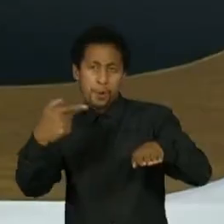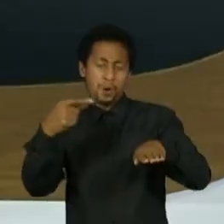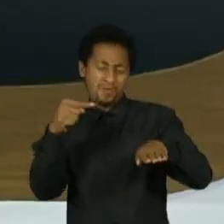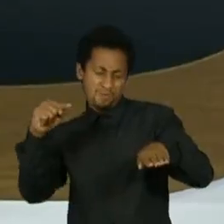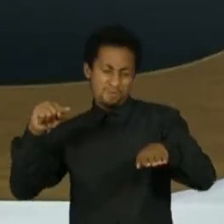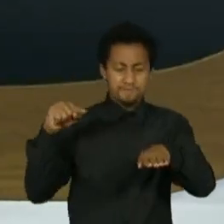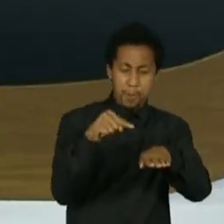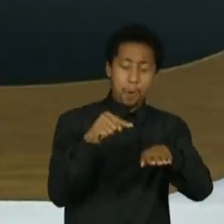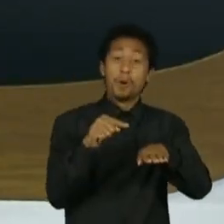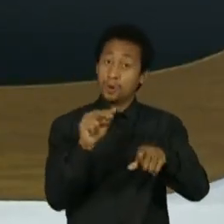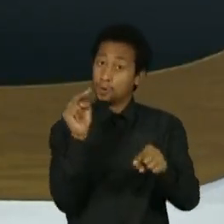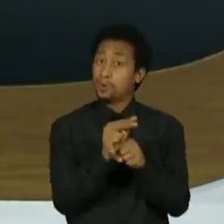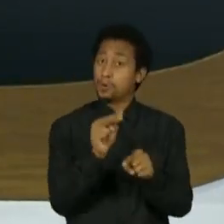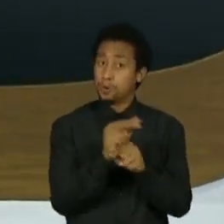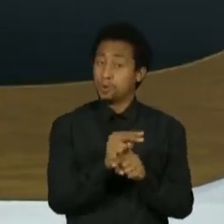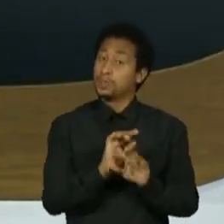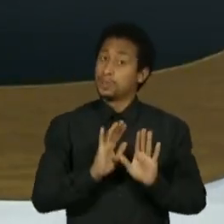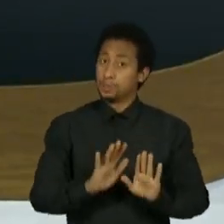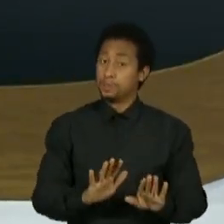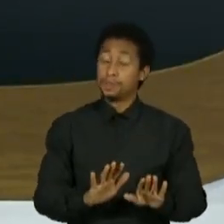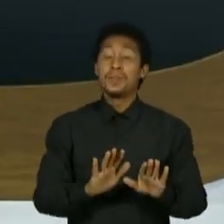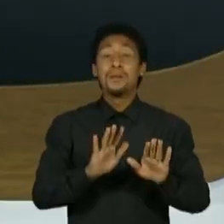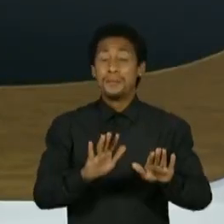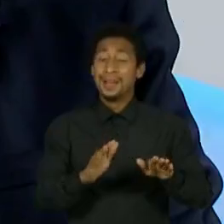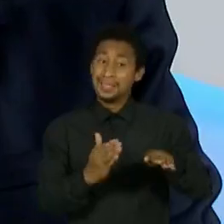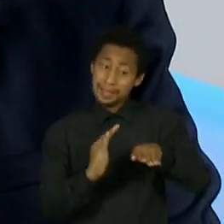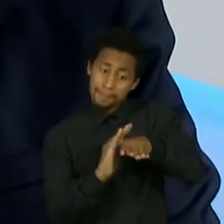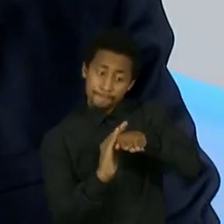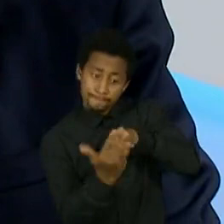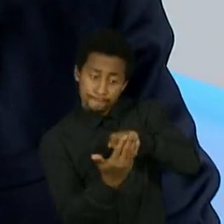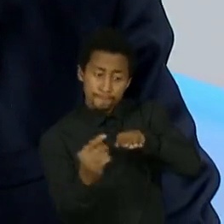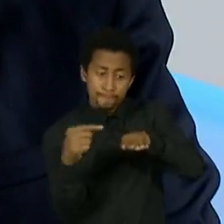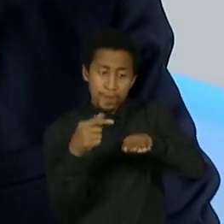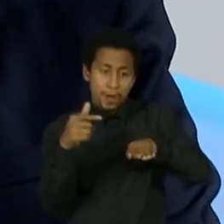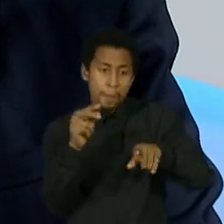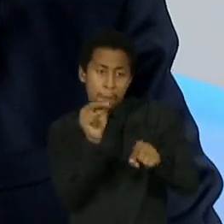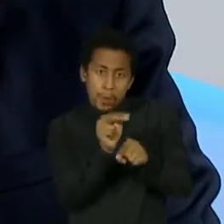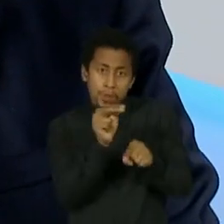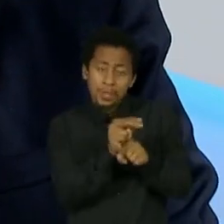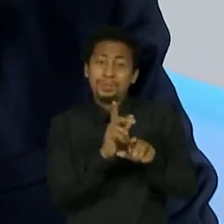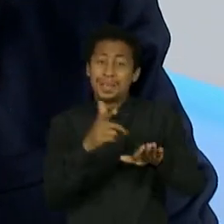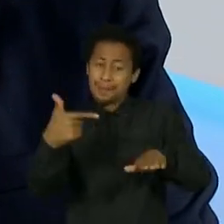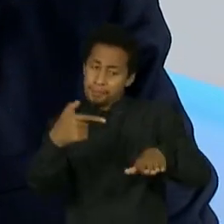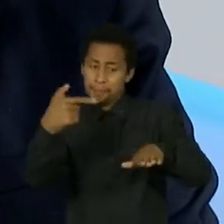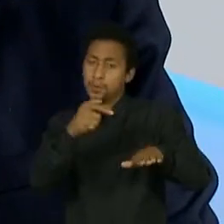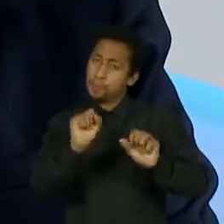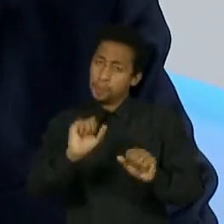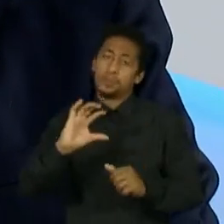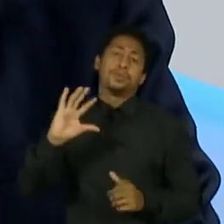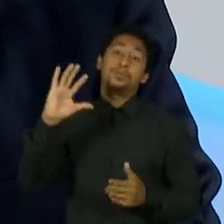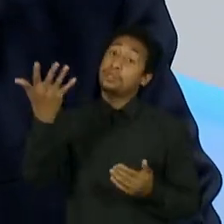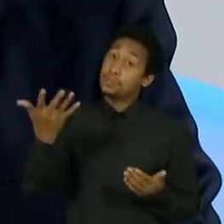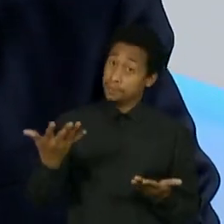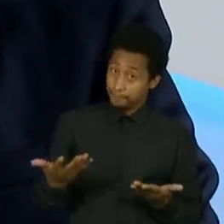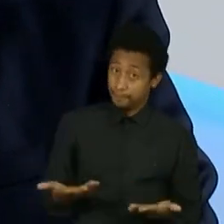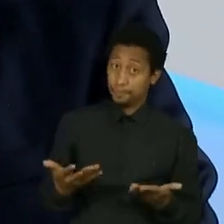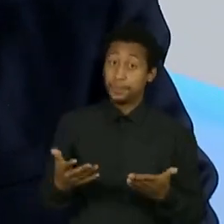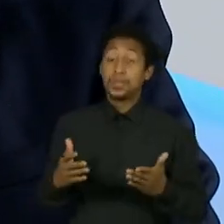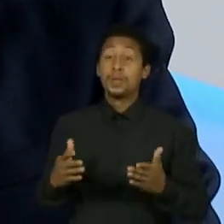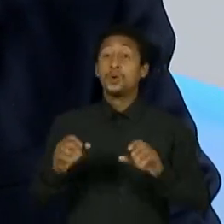de algum tipo de disparo e portanto a nossa preocupação é em relação a esses bancos de dados